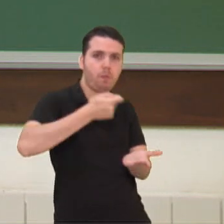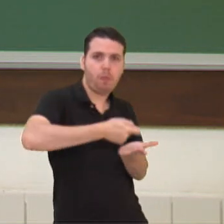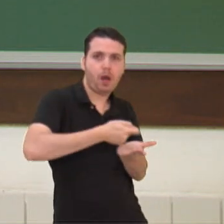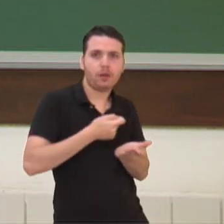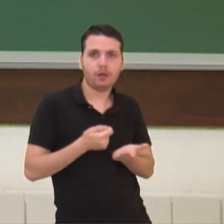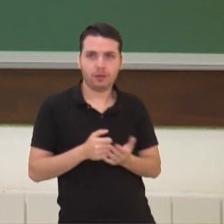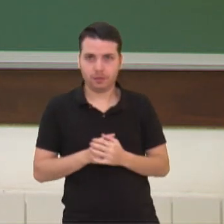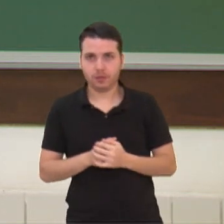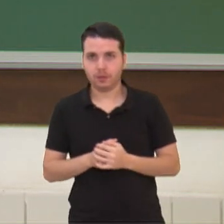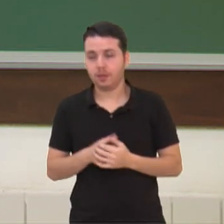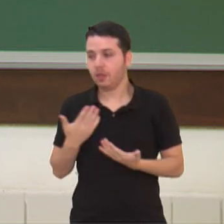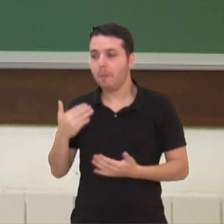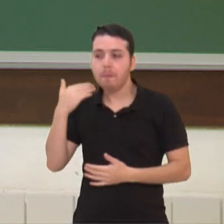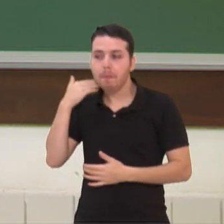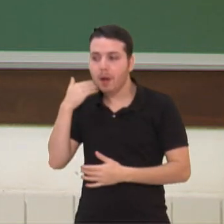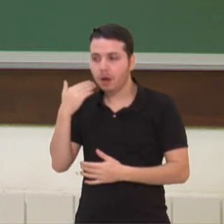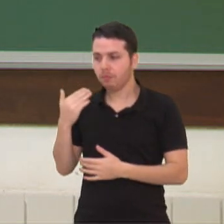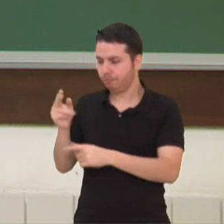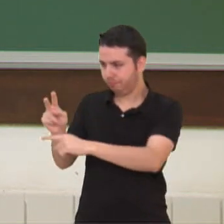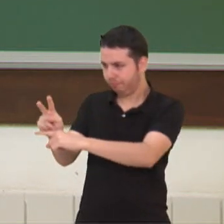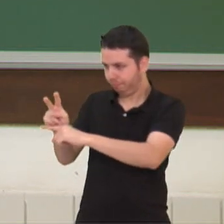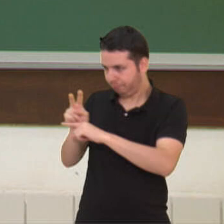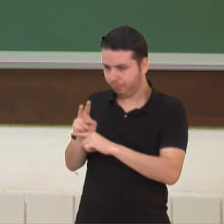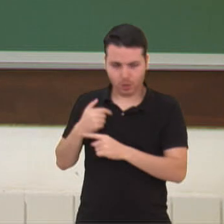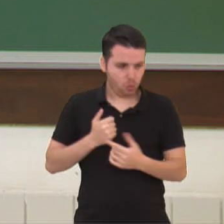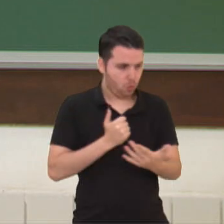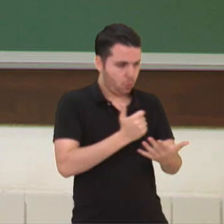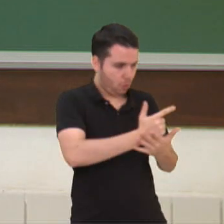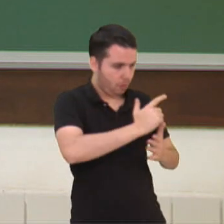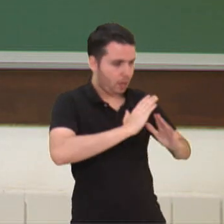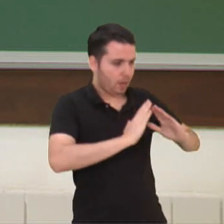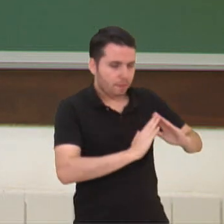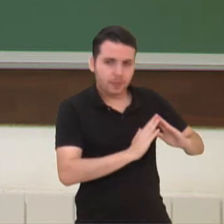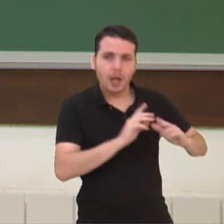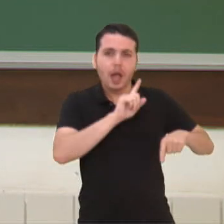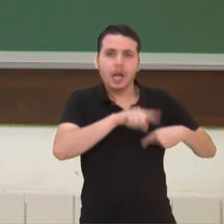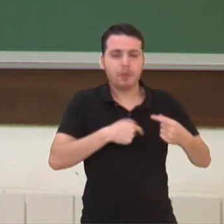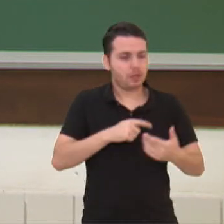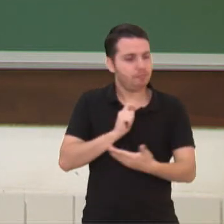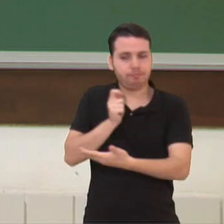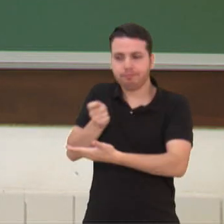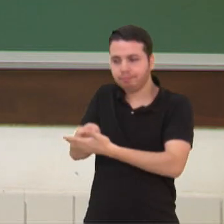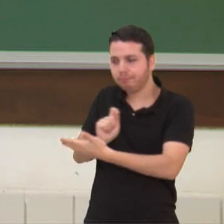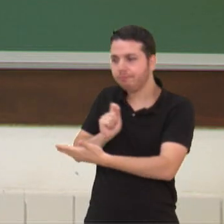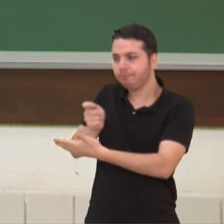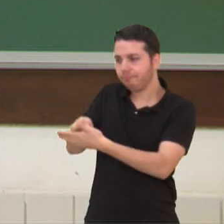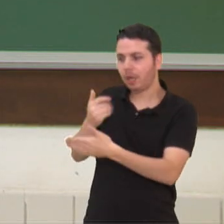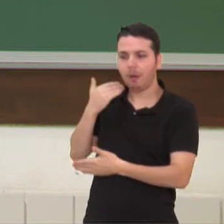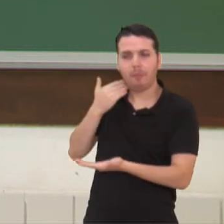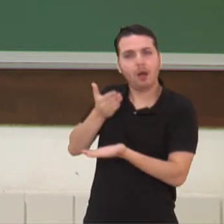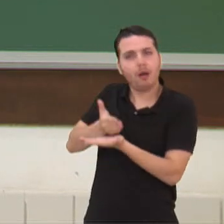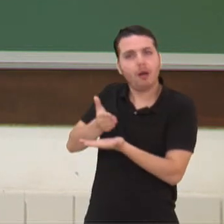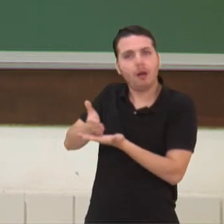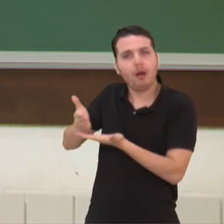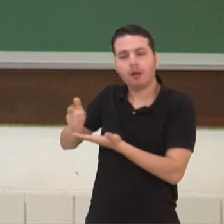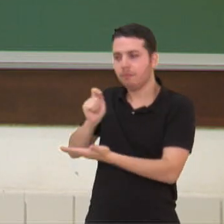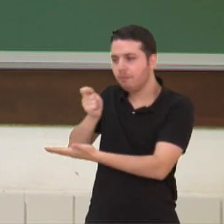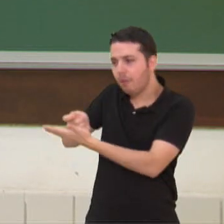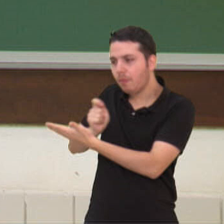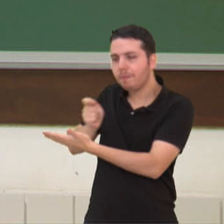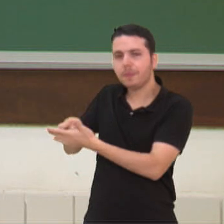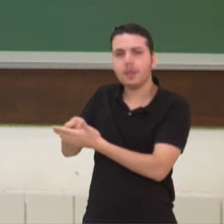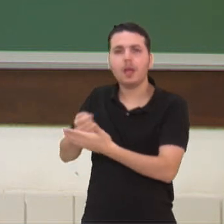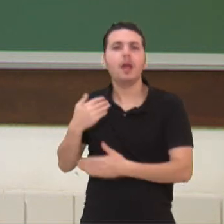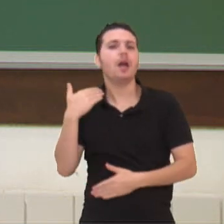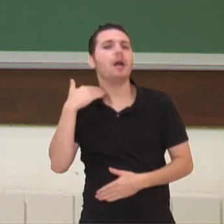esse empréstimo, né? Pega a casa, comprei a casa e aí ele vai pagando para o banco esse empréstimo. Como que o banco vai lucrar